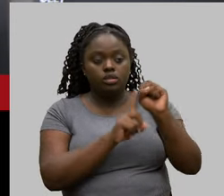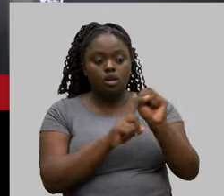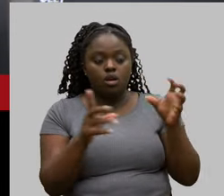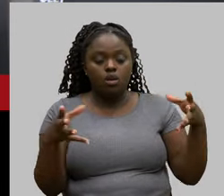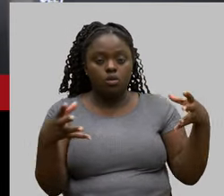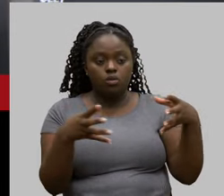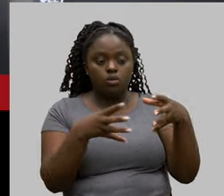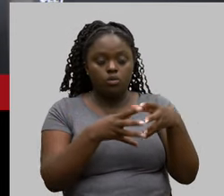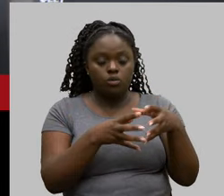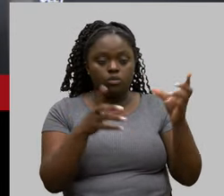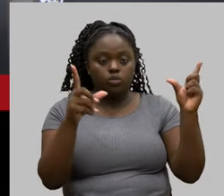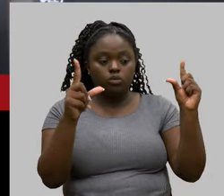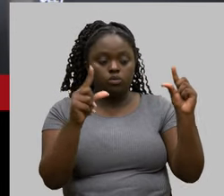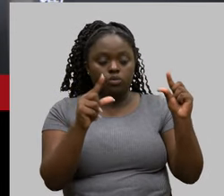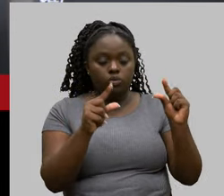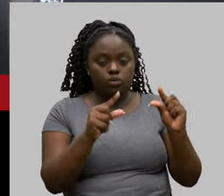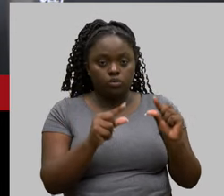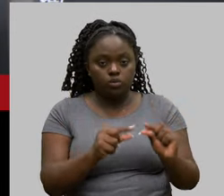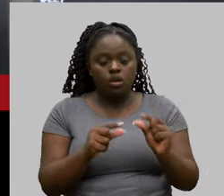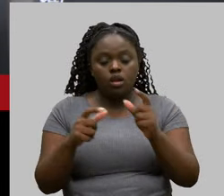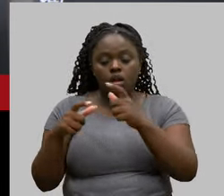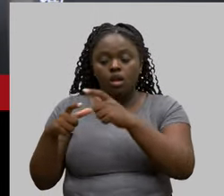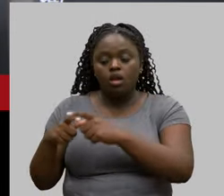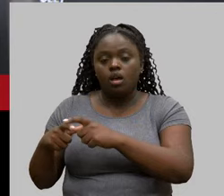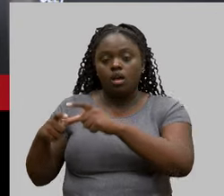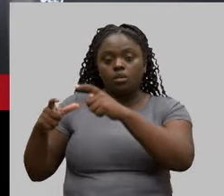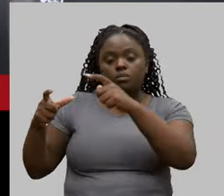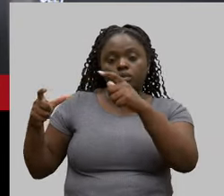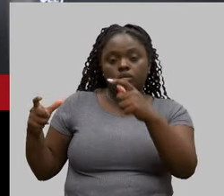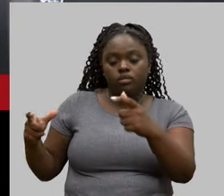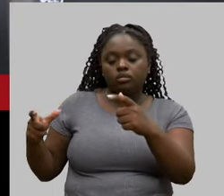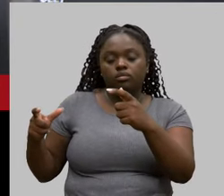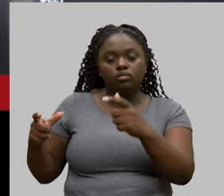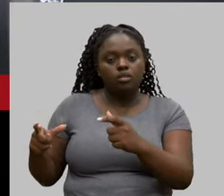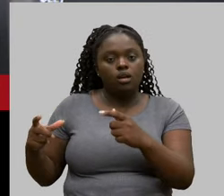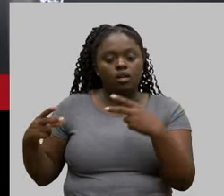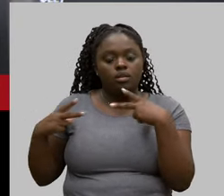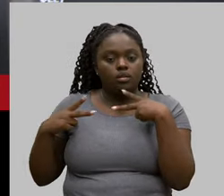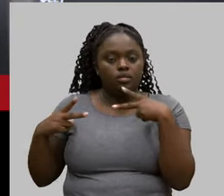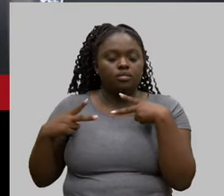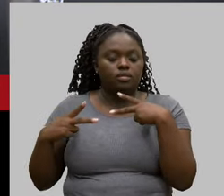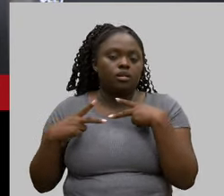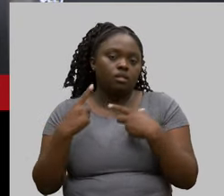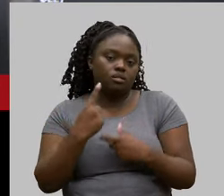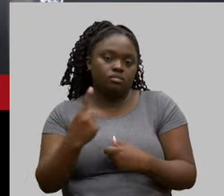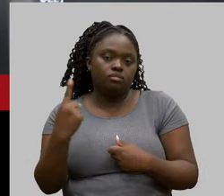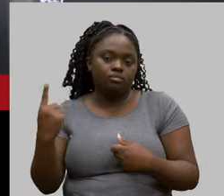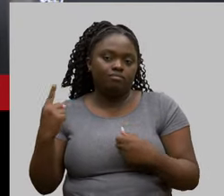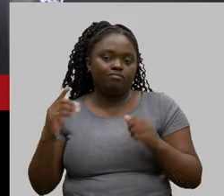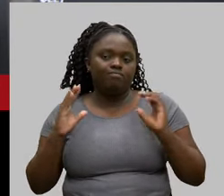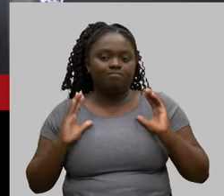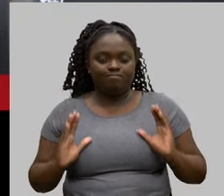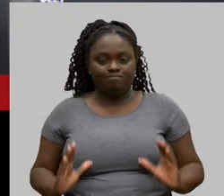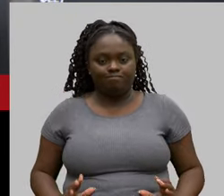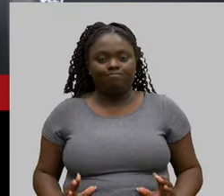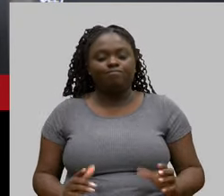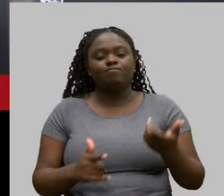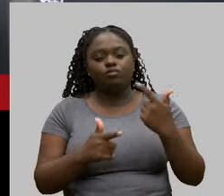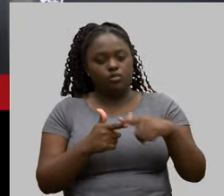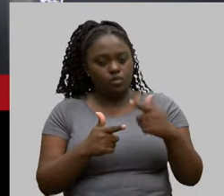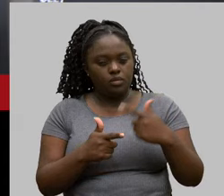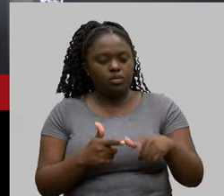coletiva aumentando a individualidade dos nossos cidadãos é um problema que eu venho me